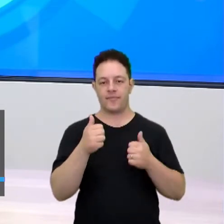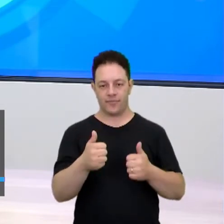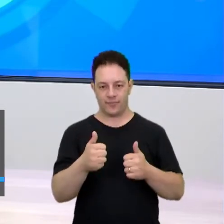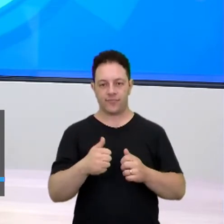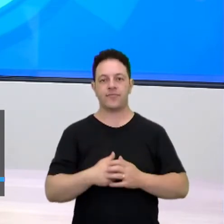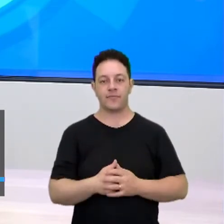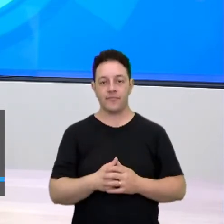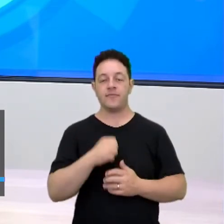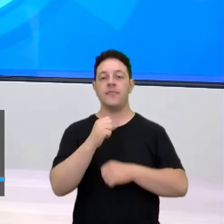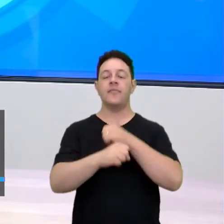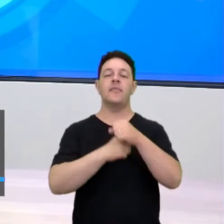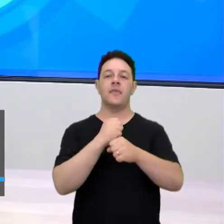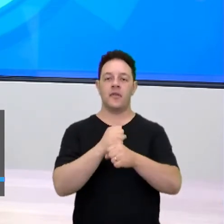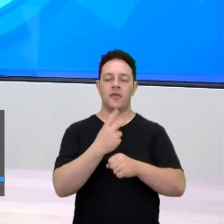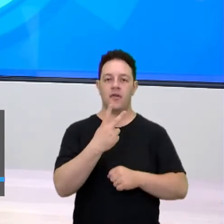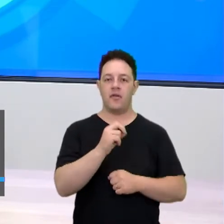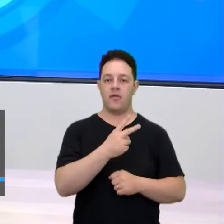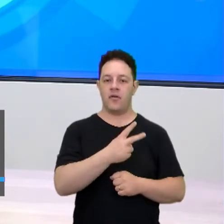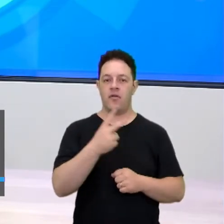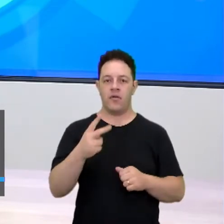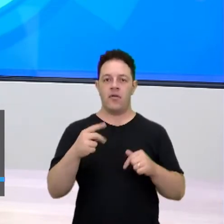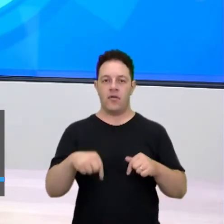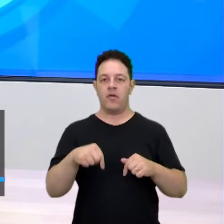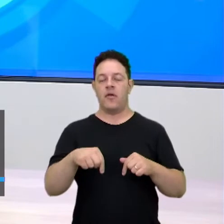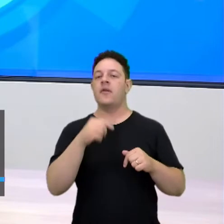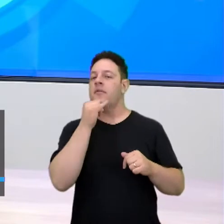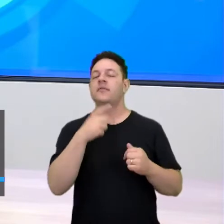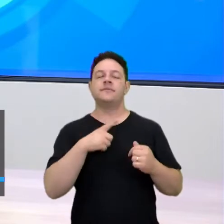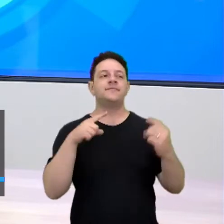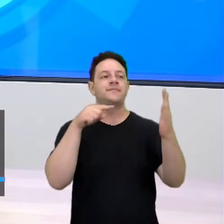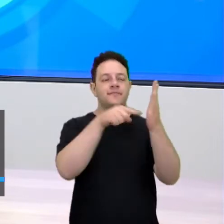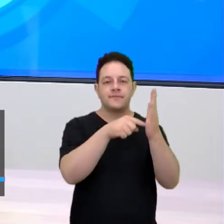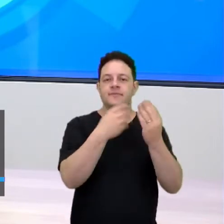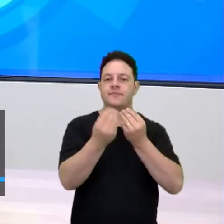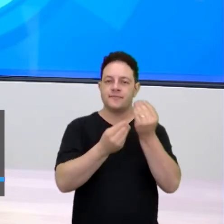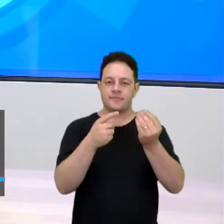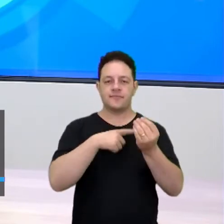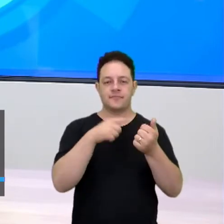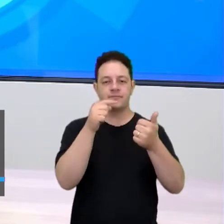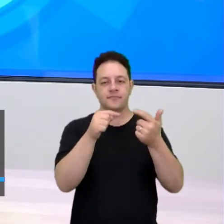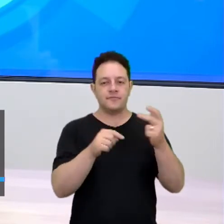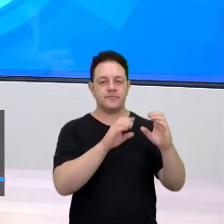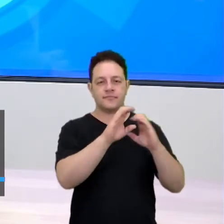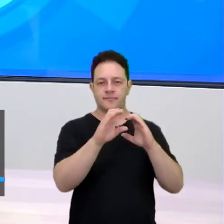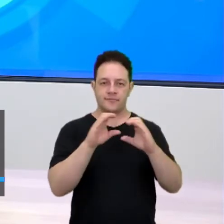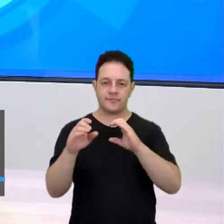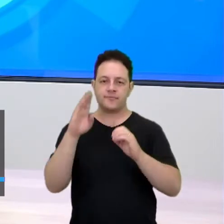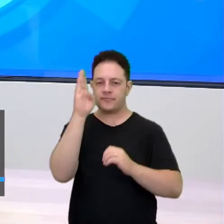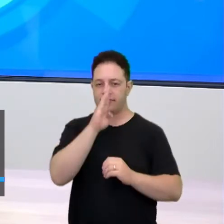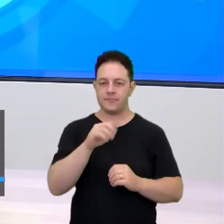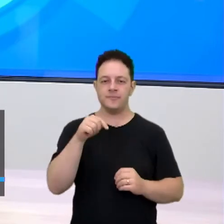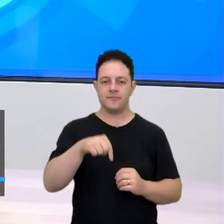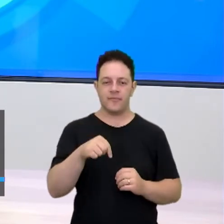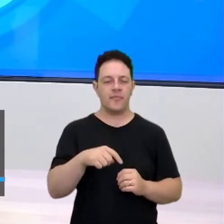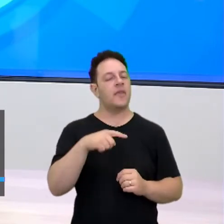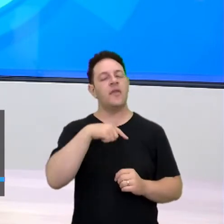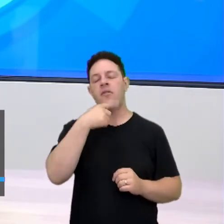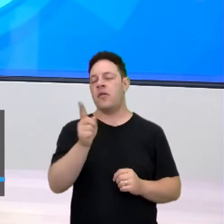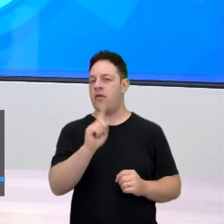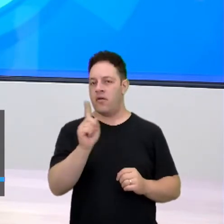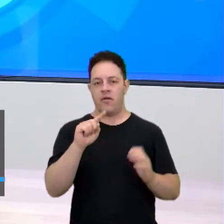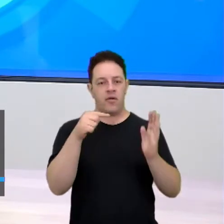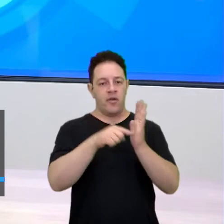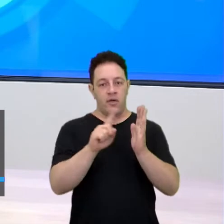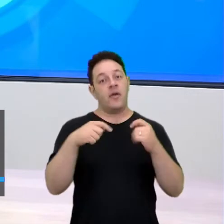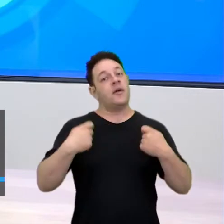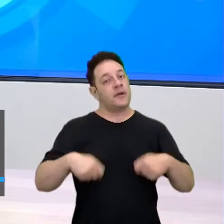em 2022 e tem muitas metas aí na parte de educação que o Brasil ainda não atingiu e